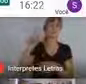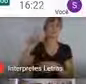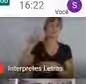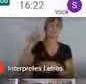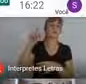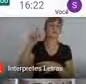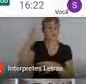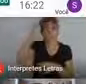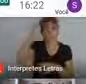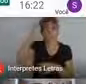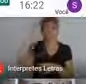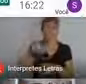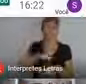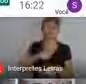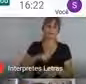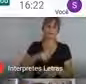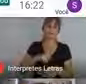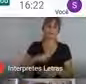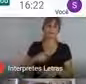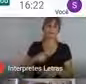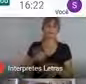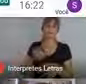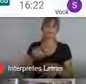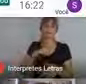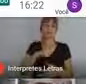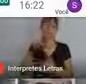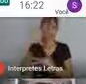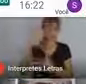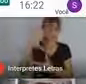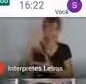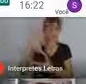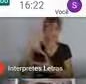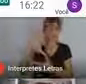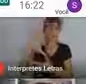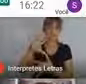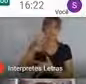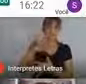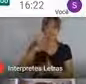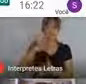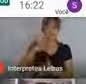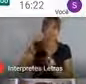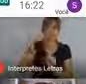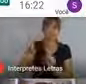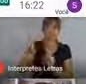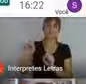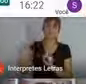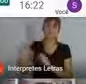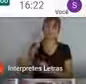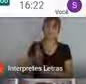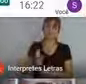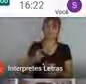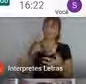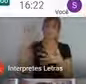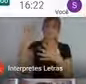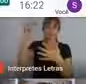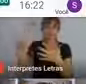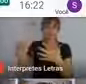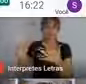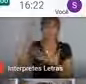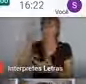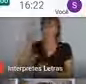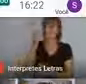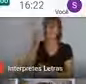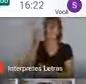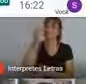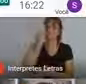das Línguas Indígenas do Brasil e Atlas Linguístico do Brasil. Então, é com essa vasta formação e experiência sobre os